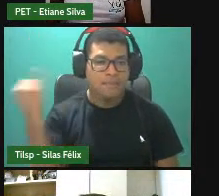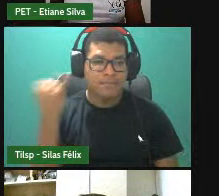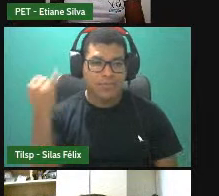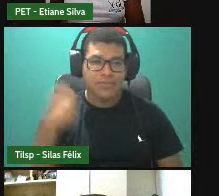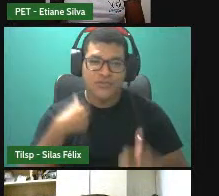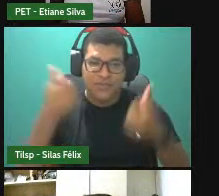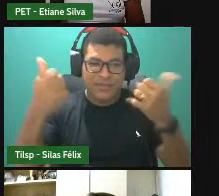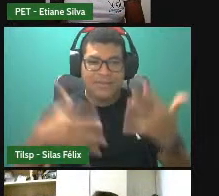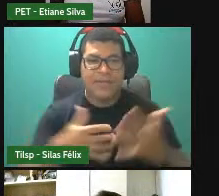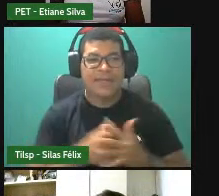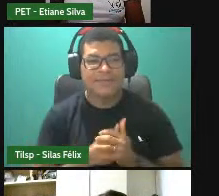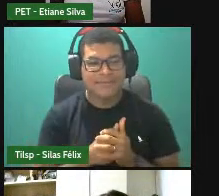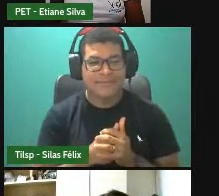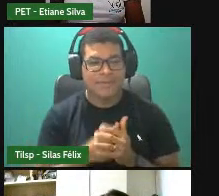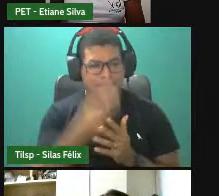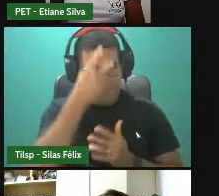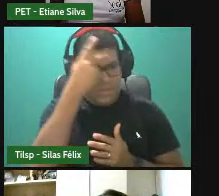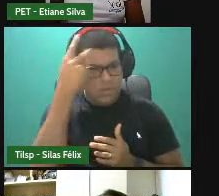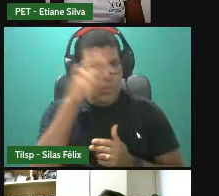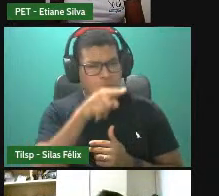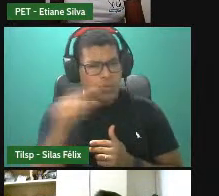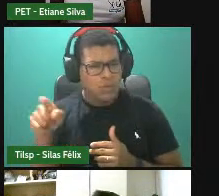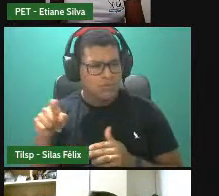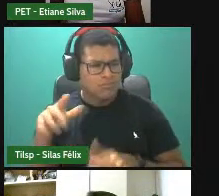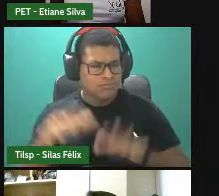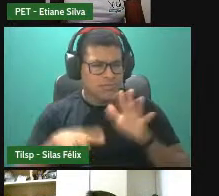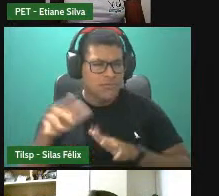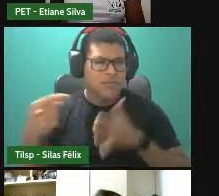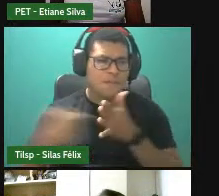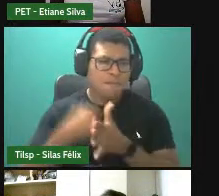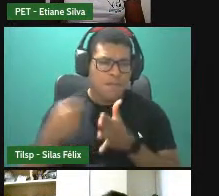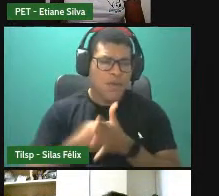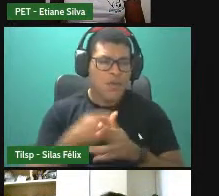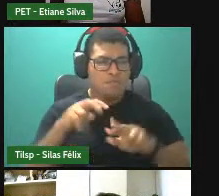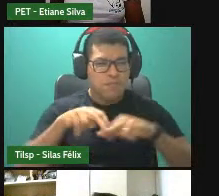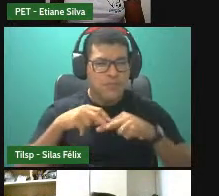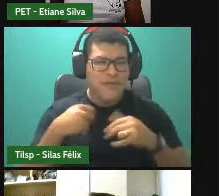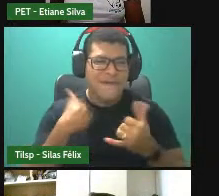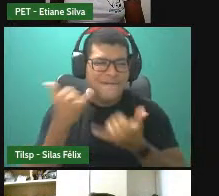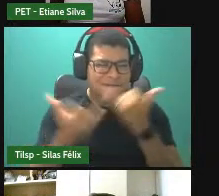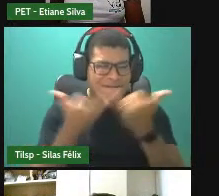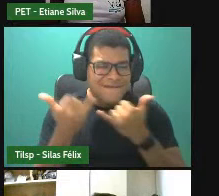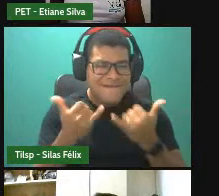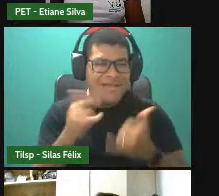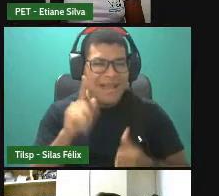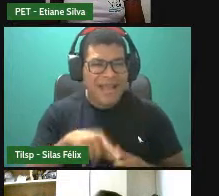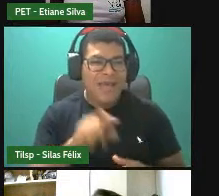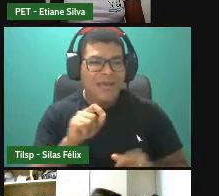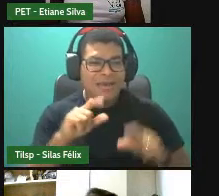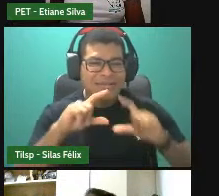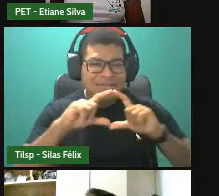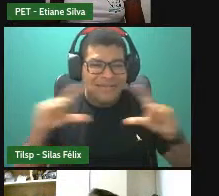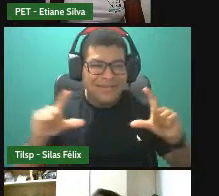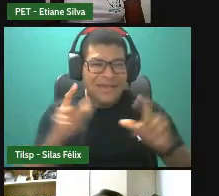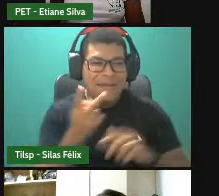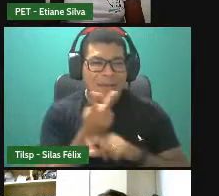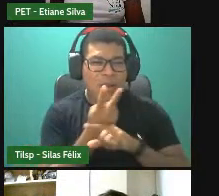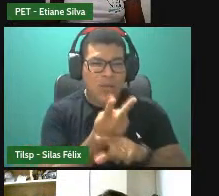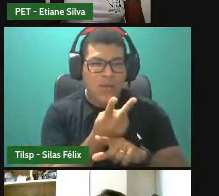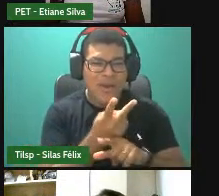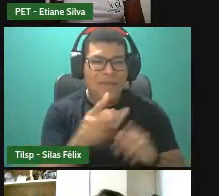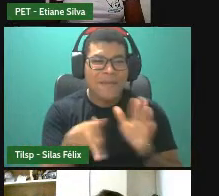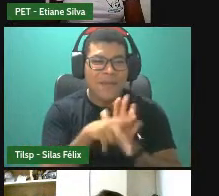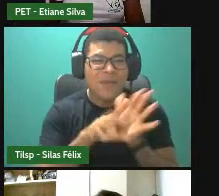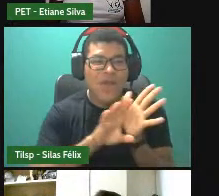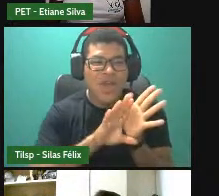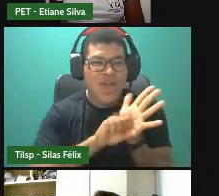né? As pessoas muitas vezes me perguntam, né? E por isso eu fiz até a brincadeira aí de usar a busca no Google, né? Que é claro que